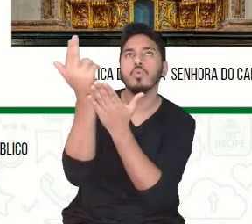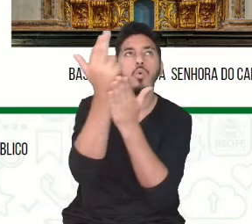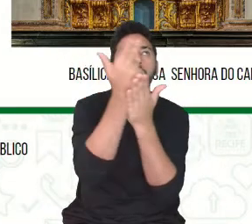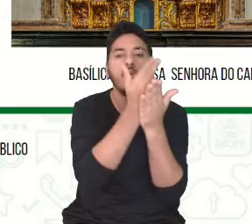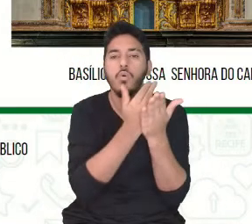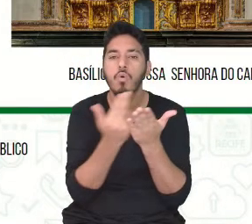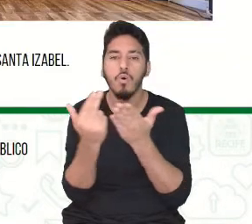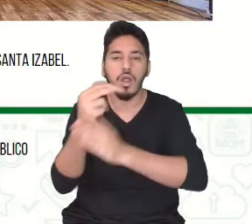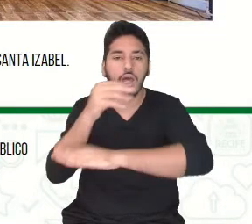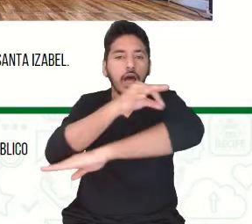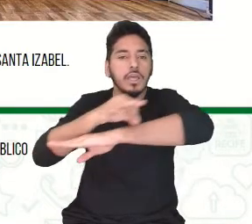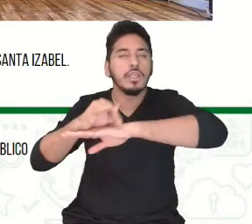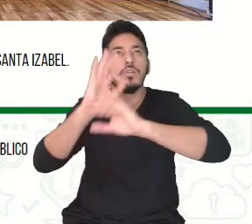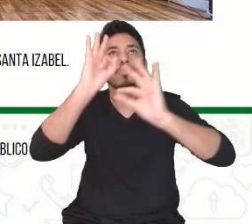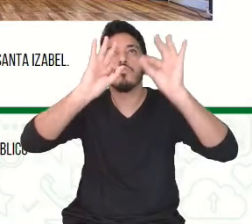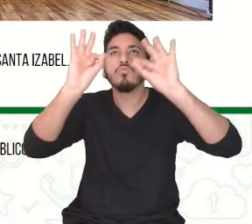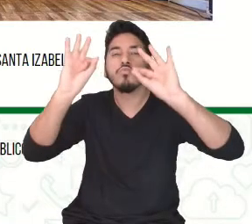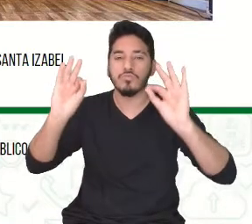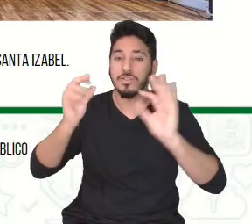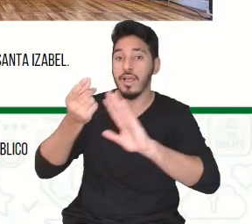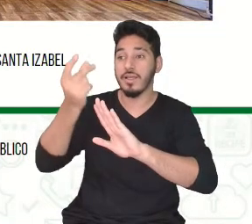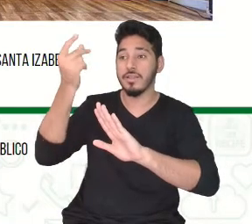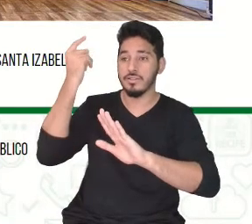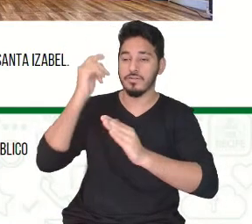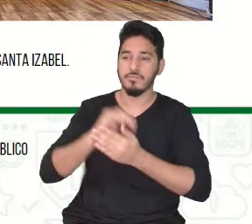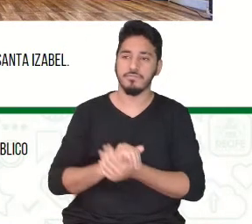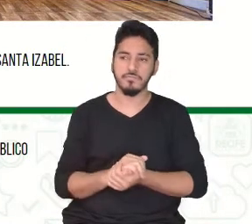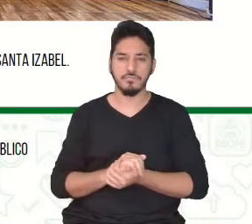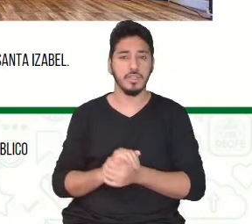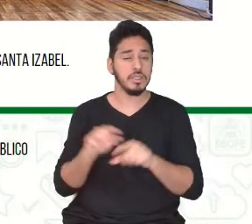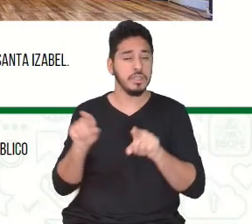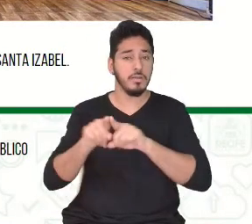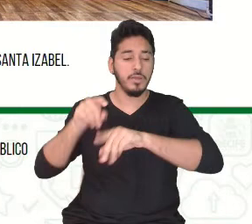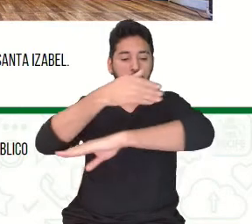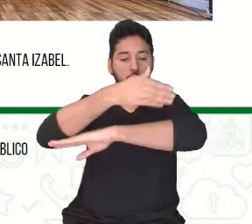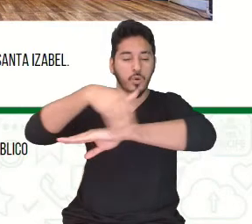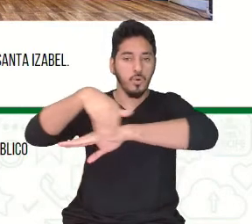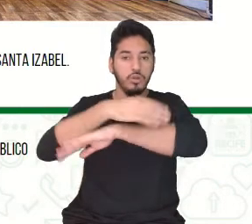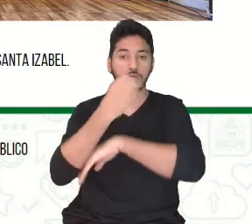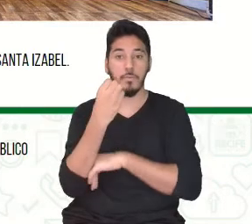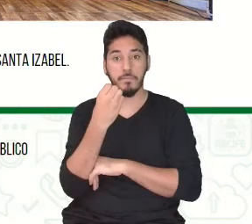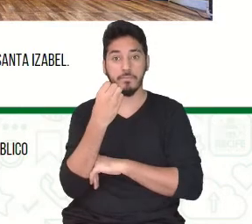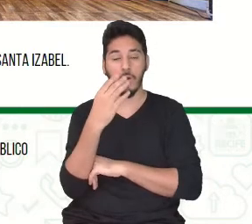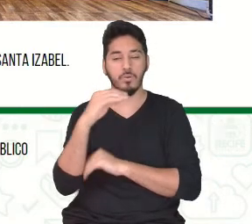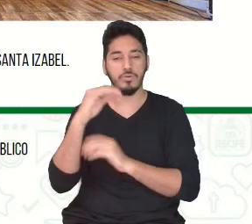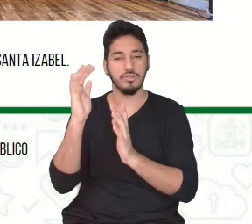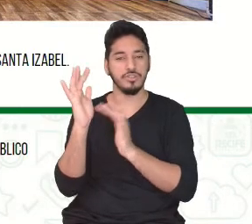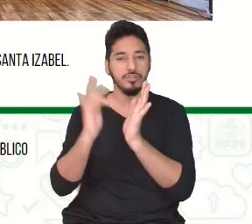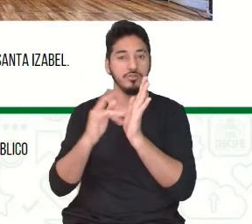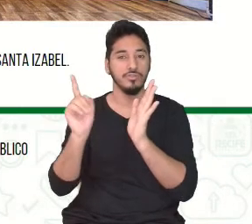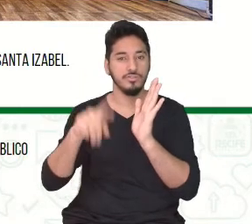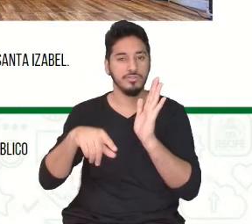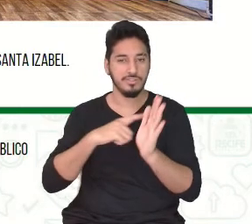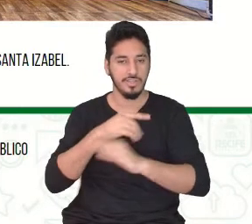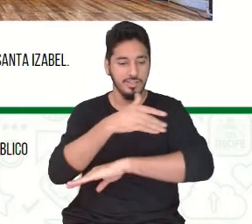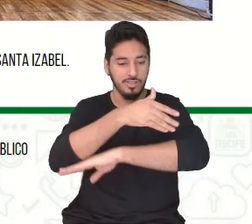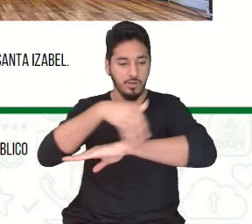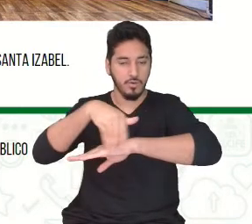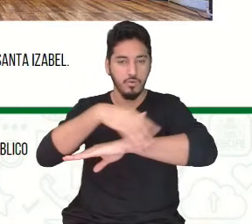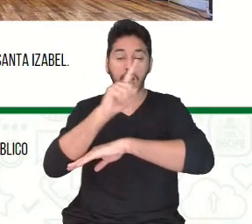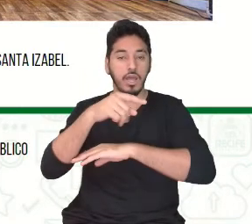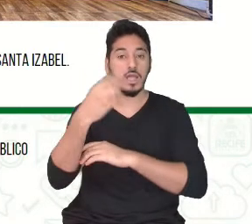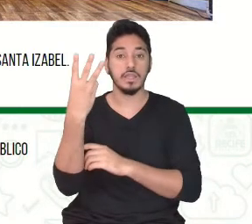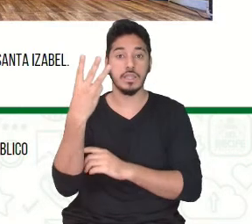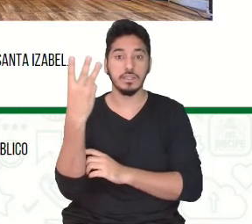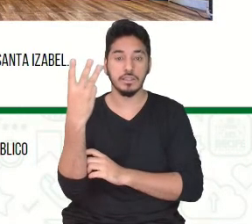época que passou, né? Então, falar também de ruas. A Rua do Bom Jesus, ela é considerada a